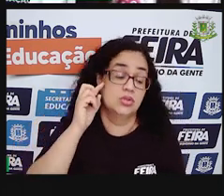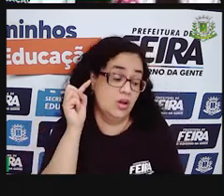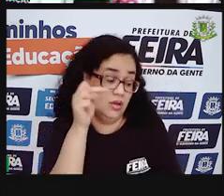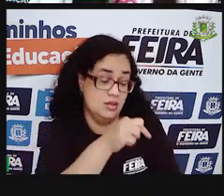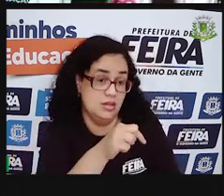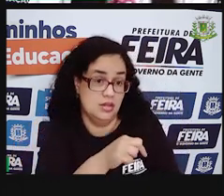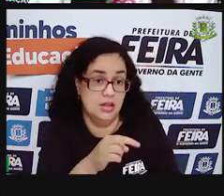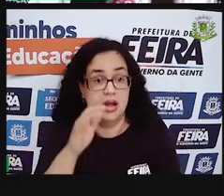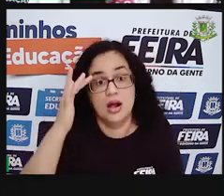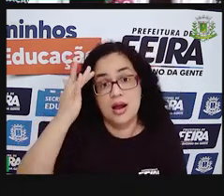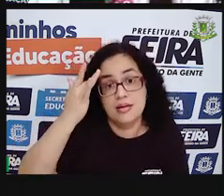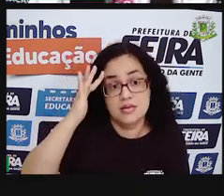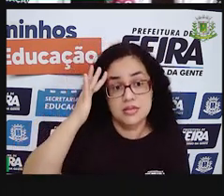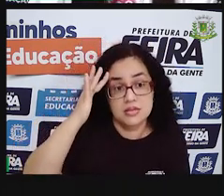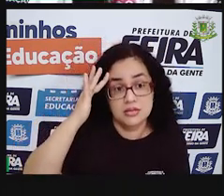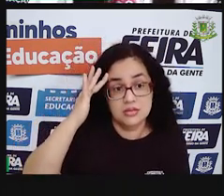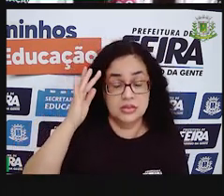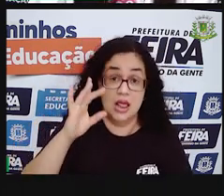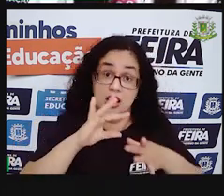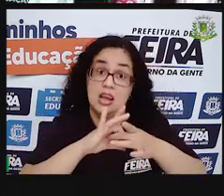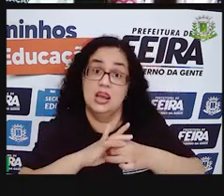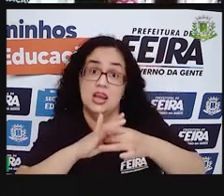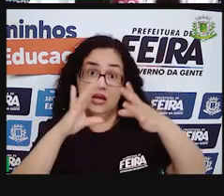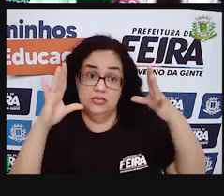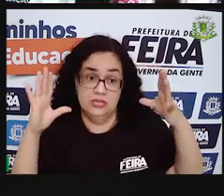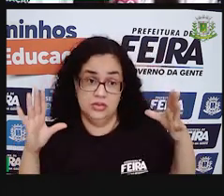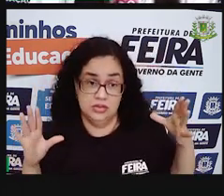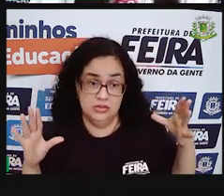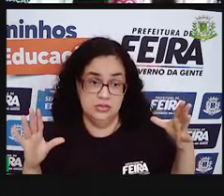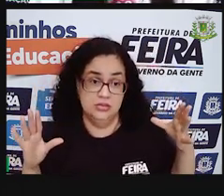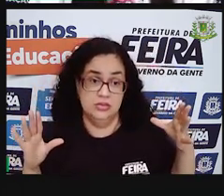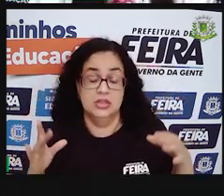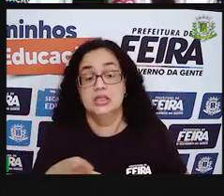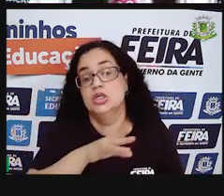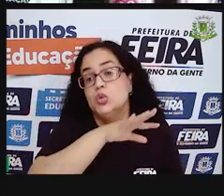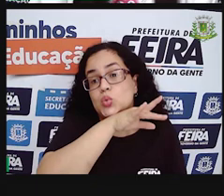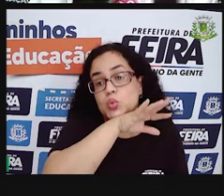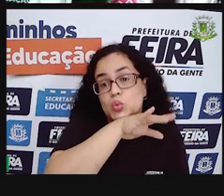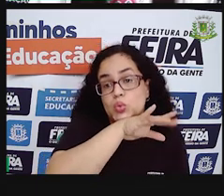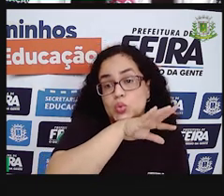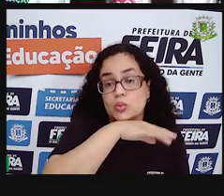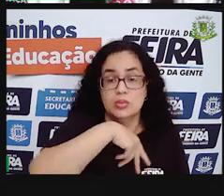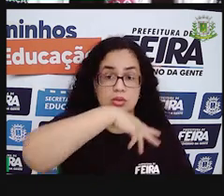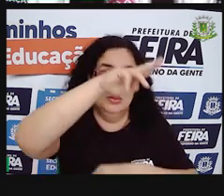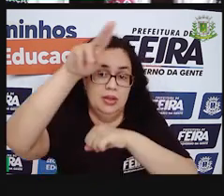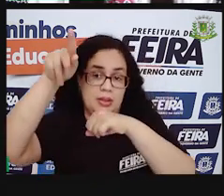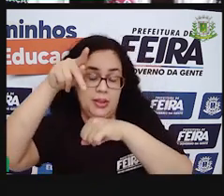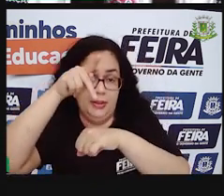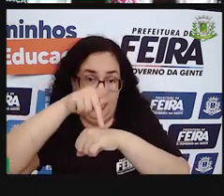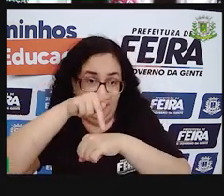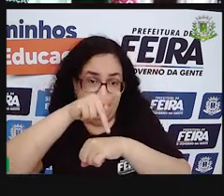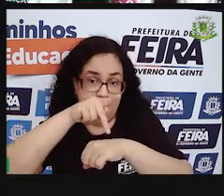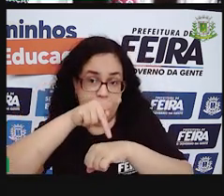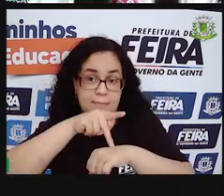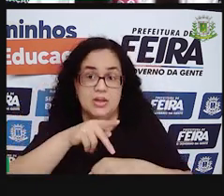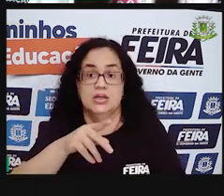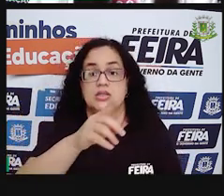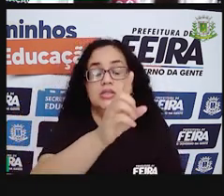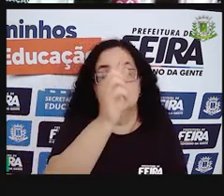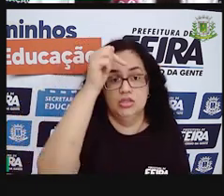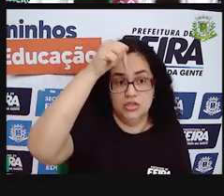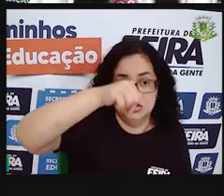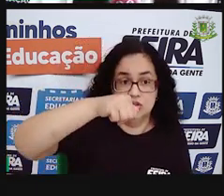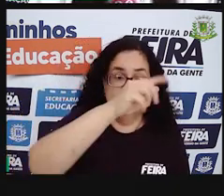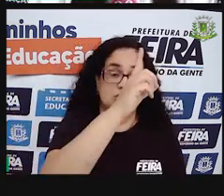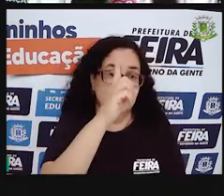para cá achando que estavam se livrando de algo que eles consideravam ruim para o país. Então, eles já chegam aqui